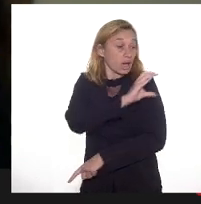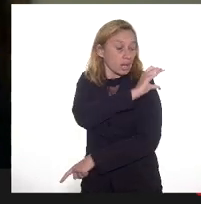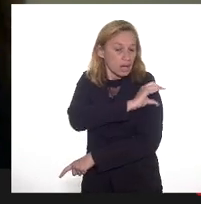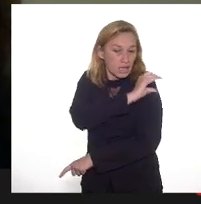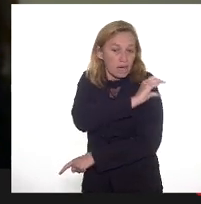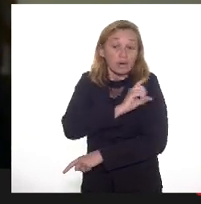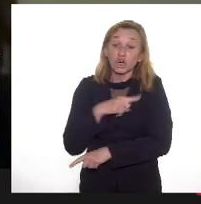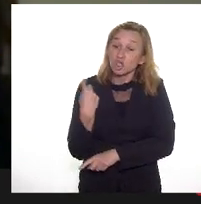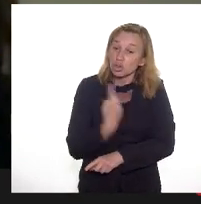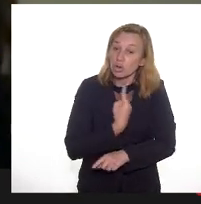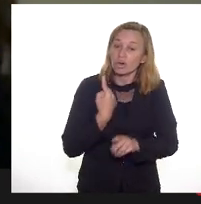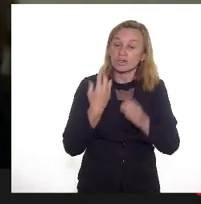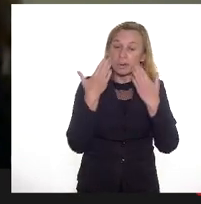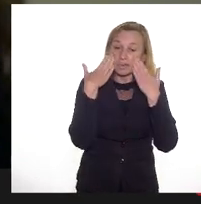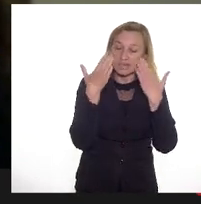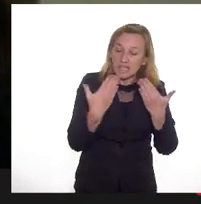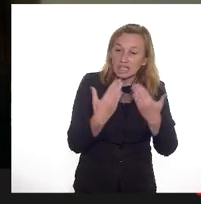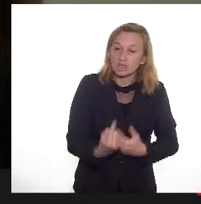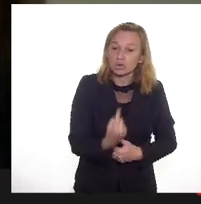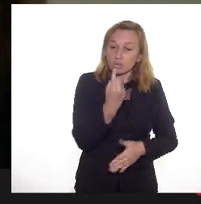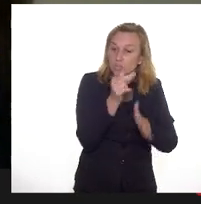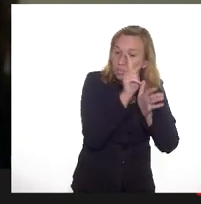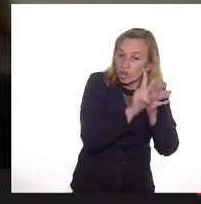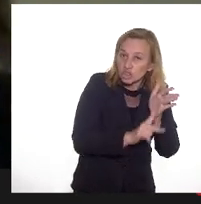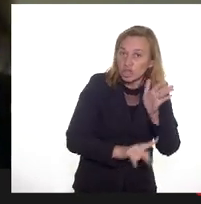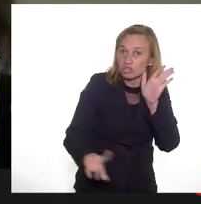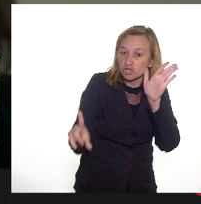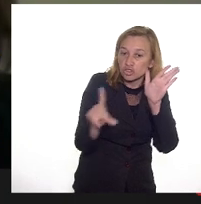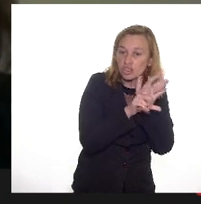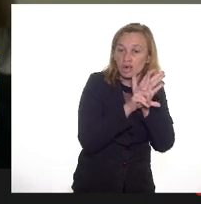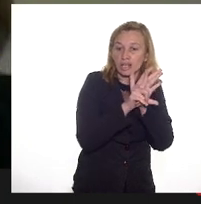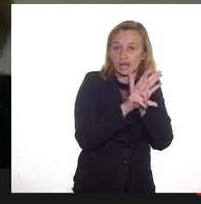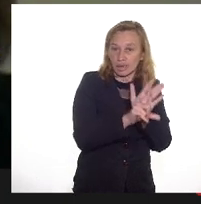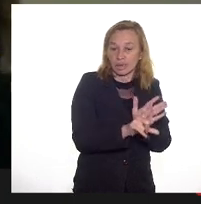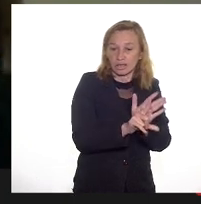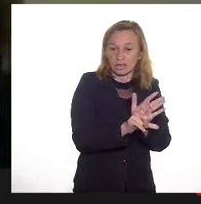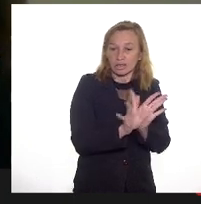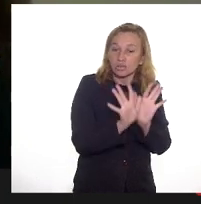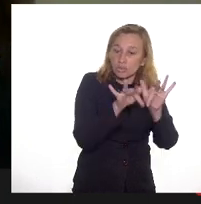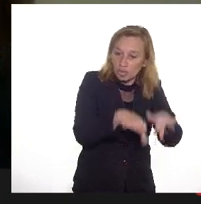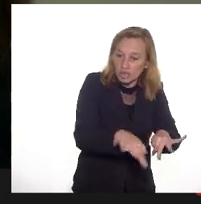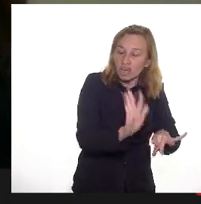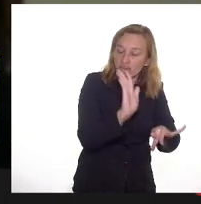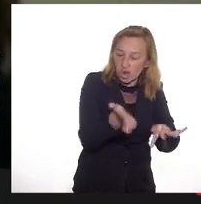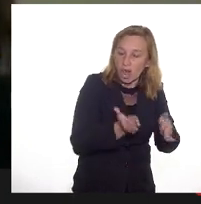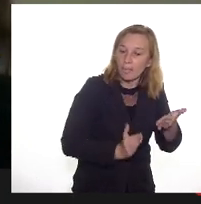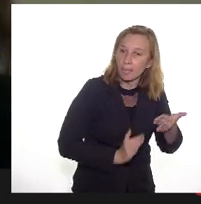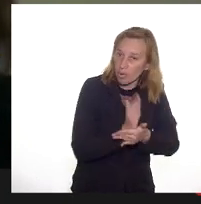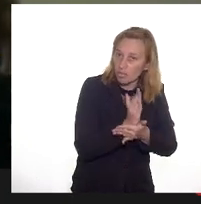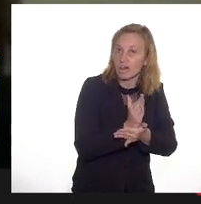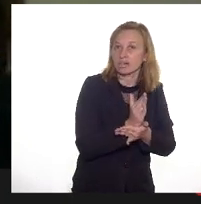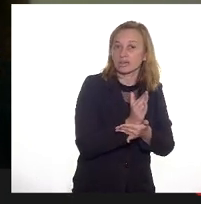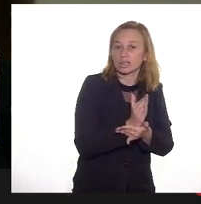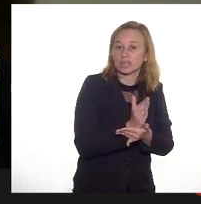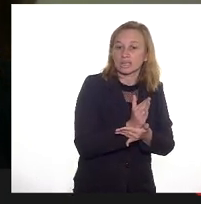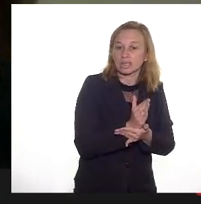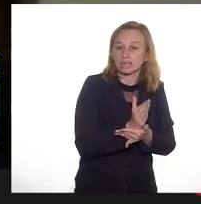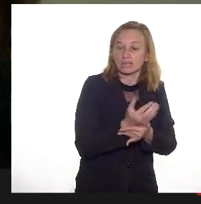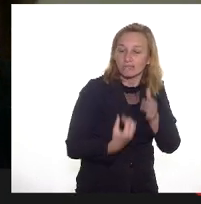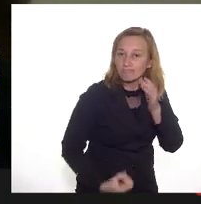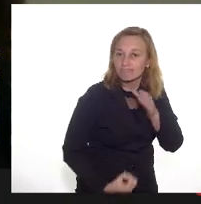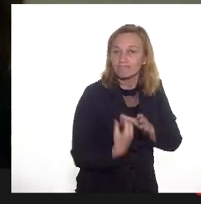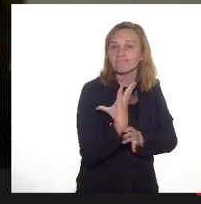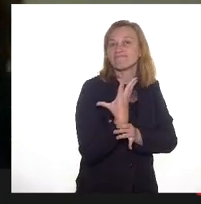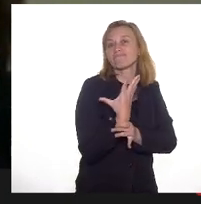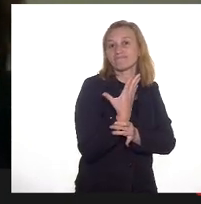nós apresentássemos um projeto de lei que, ao final, já foi aprovado para que fosse